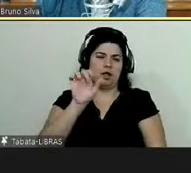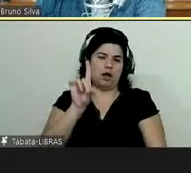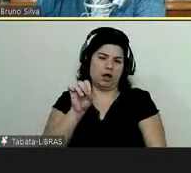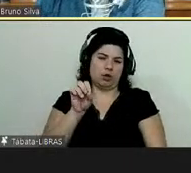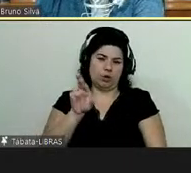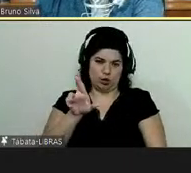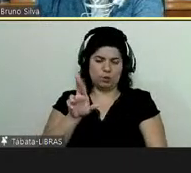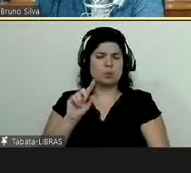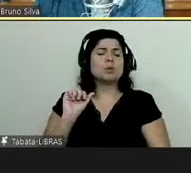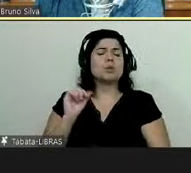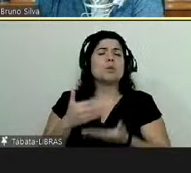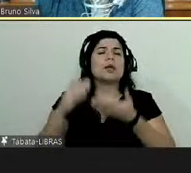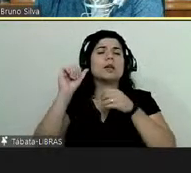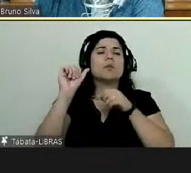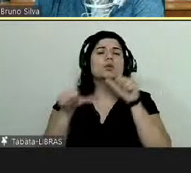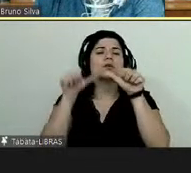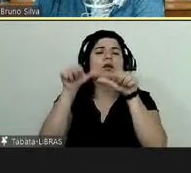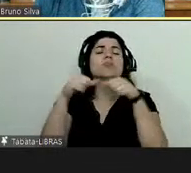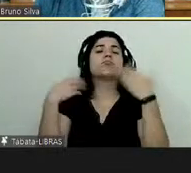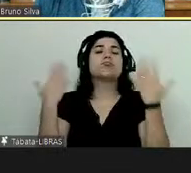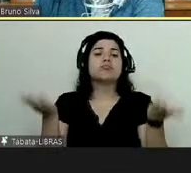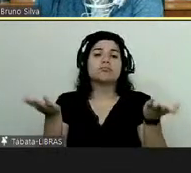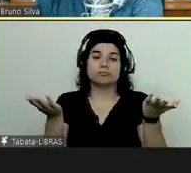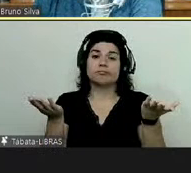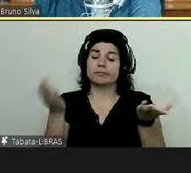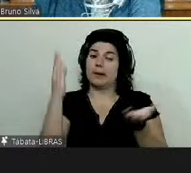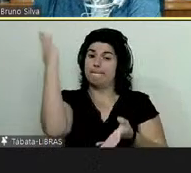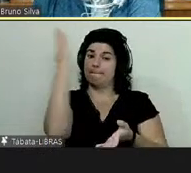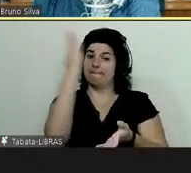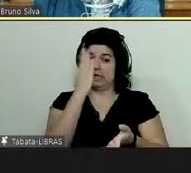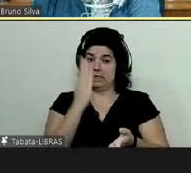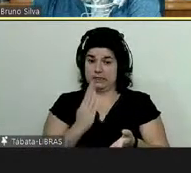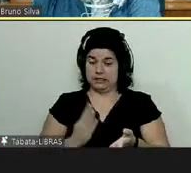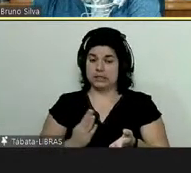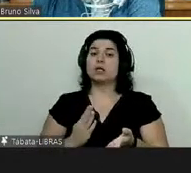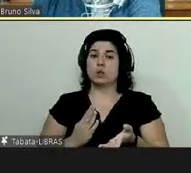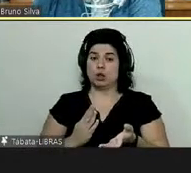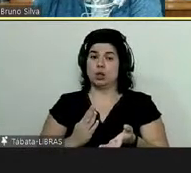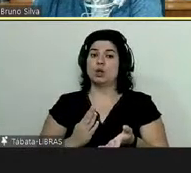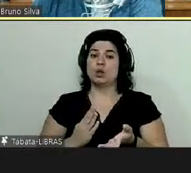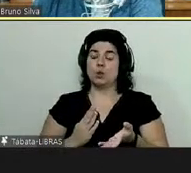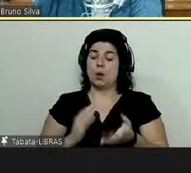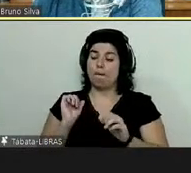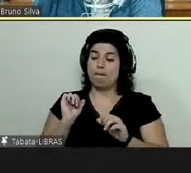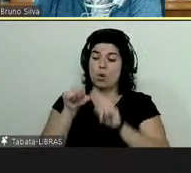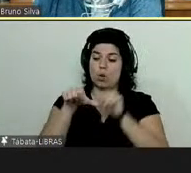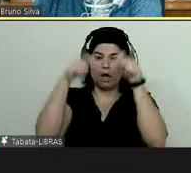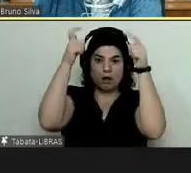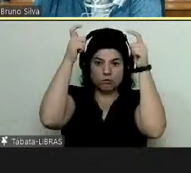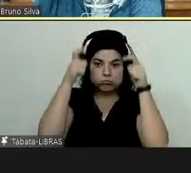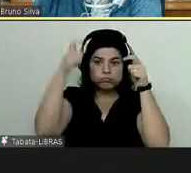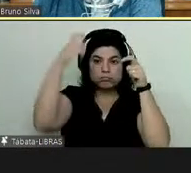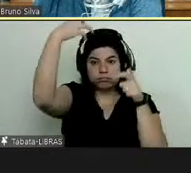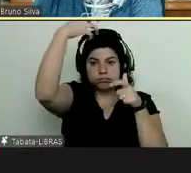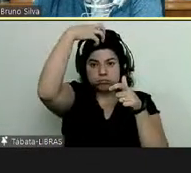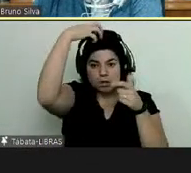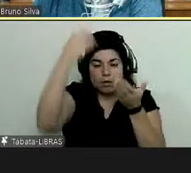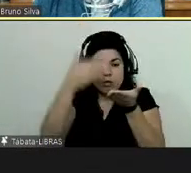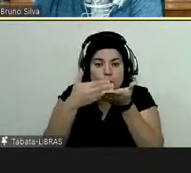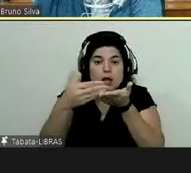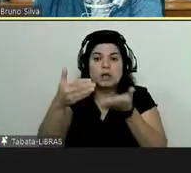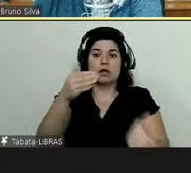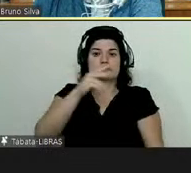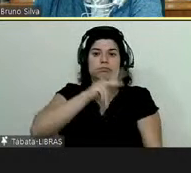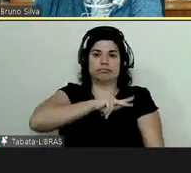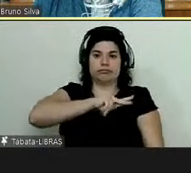mudar um pouco essa história começa a mudar um pouco ou no Brasil vai deixar de ser uma monarquia e vai se tornar uma ré